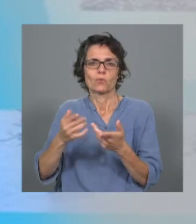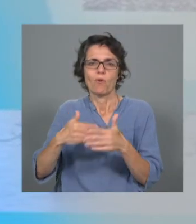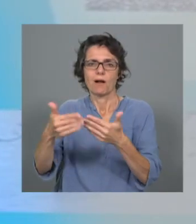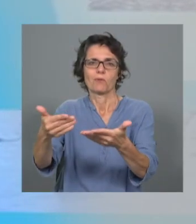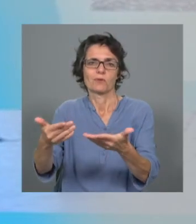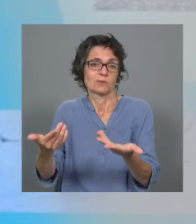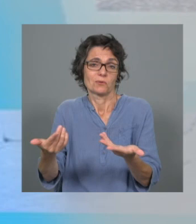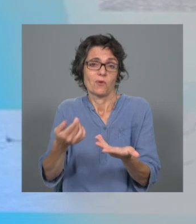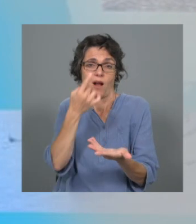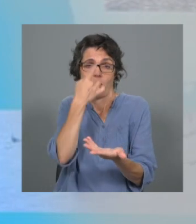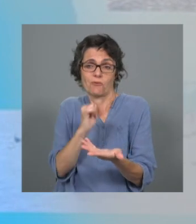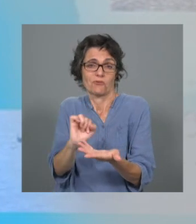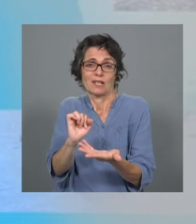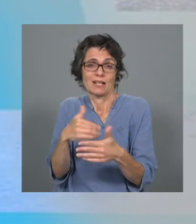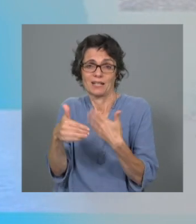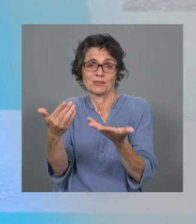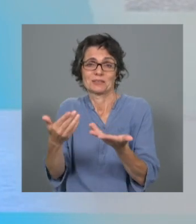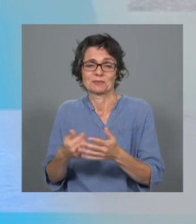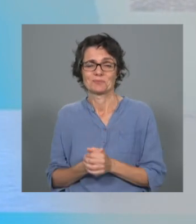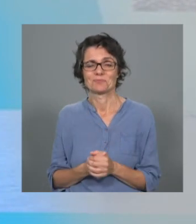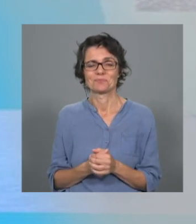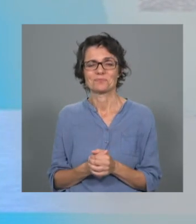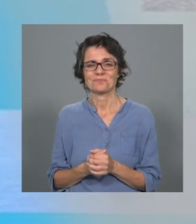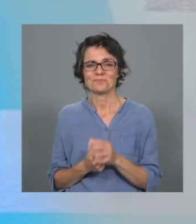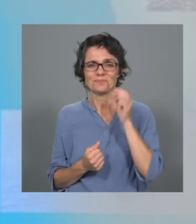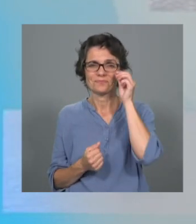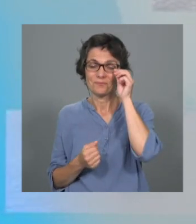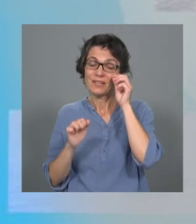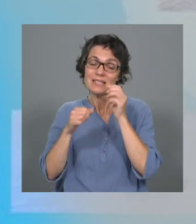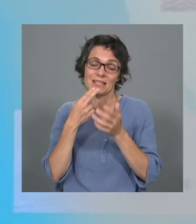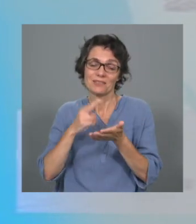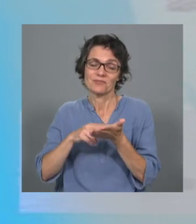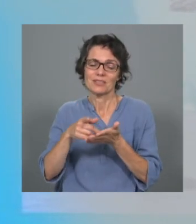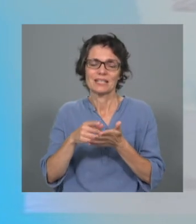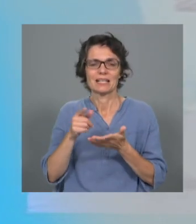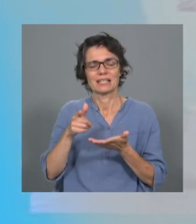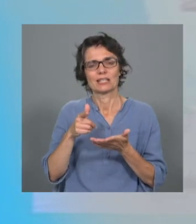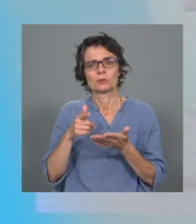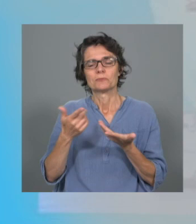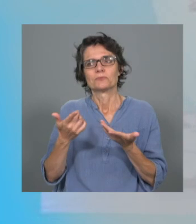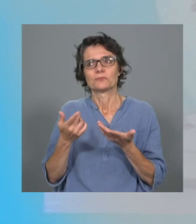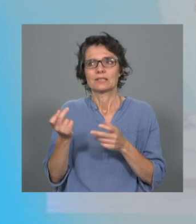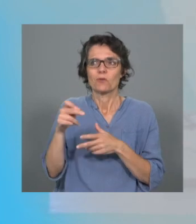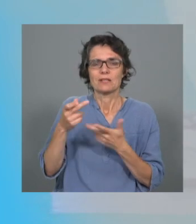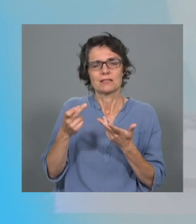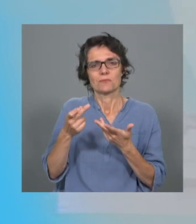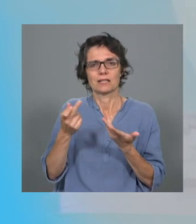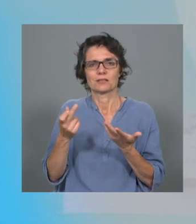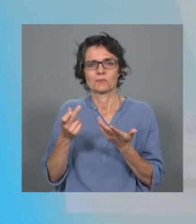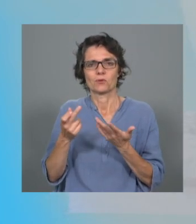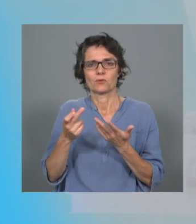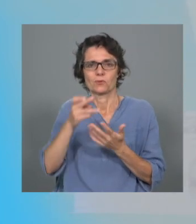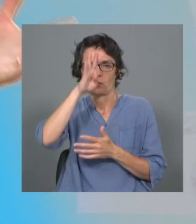ele continuou a manter o seu estilo. E isso, de facto, é o que sobressai deste episódio no pontificado do Papa